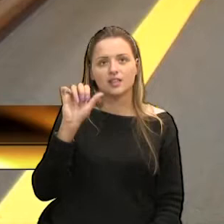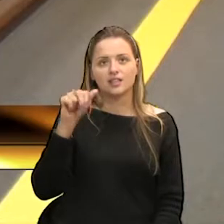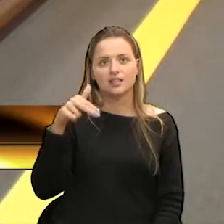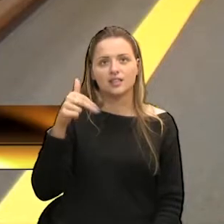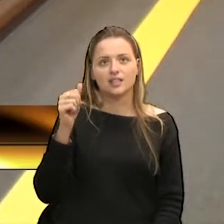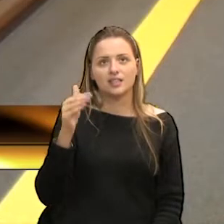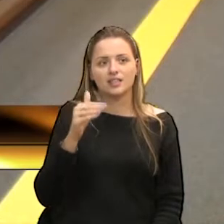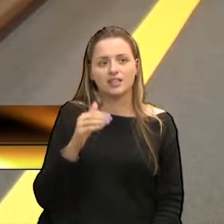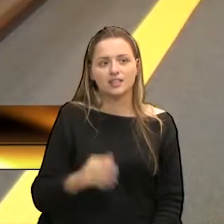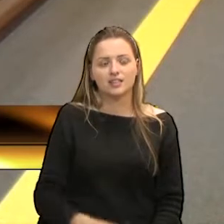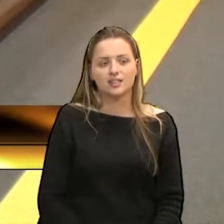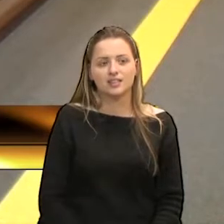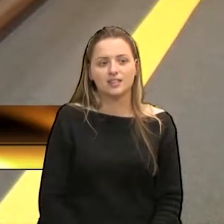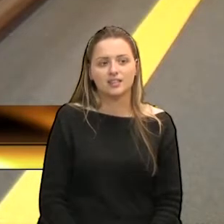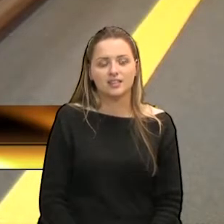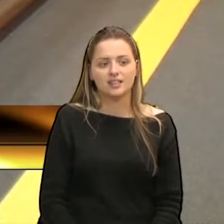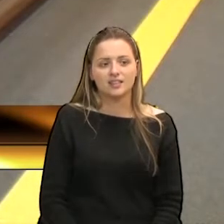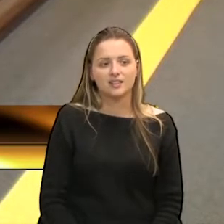sua.